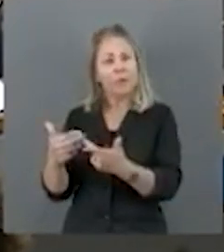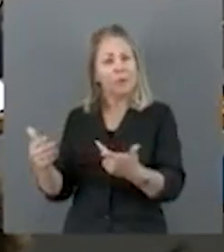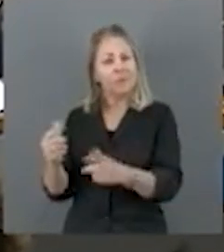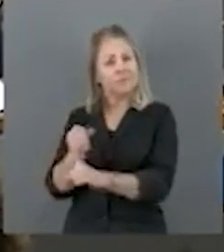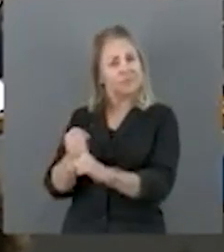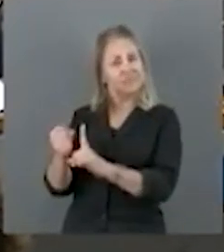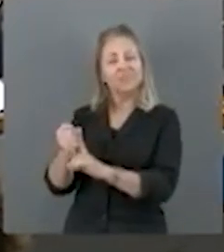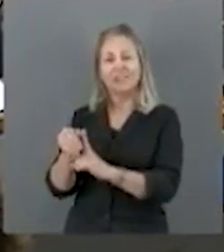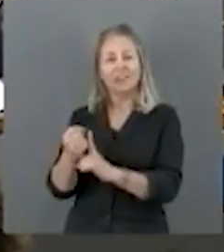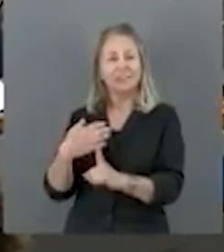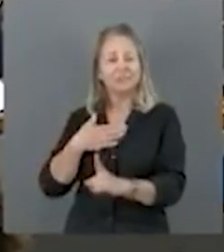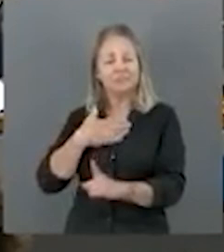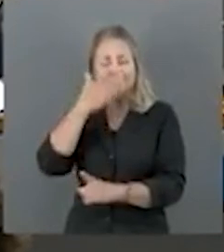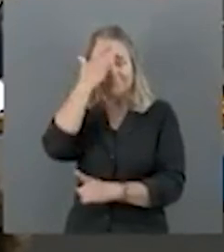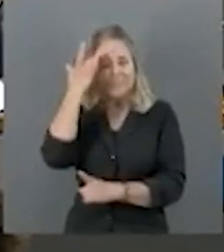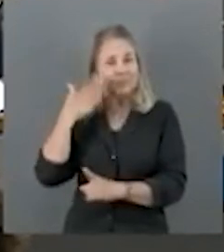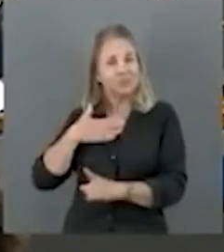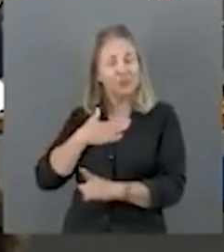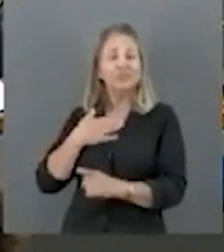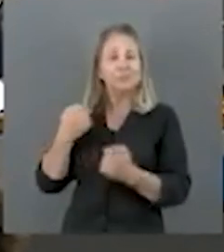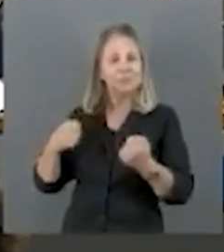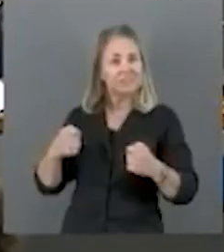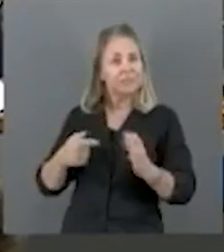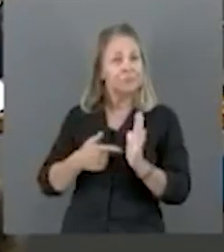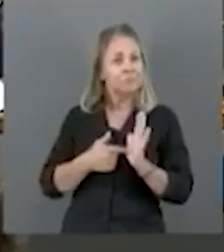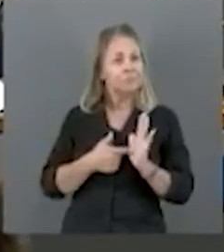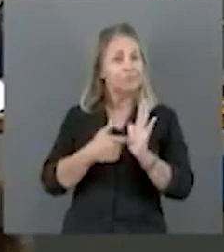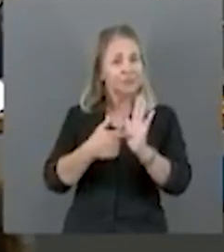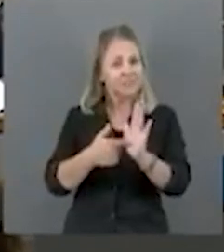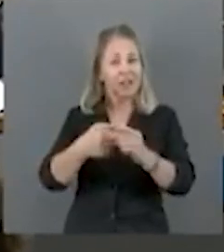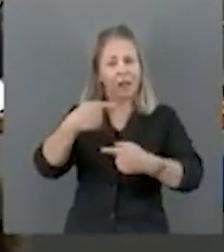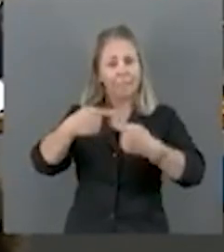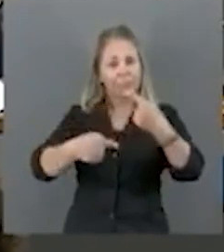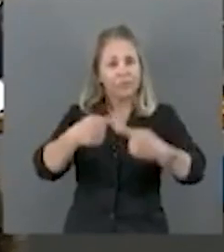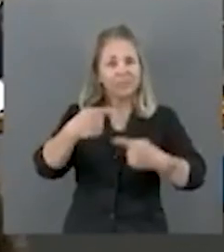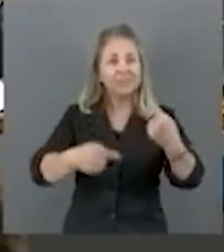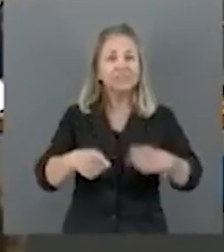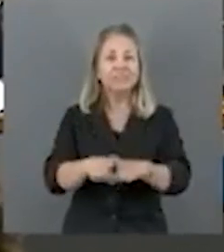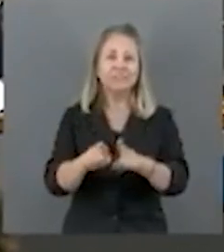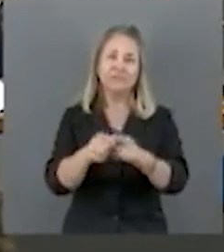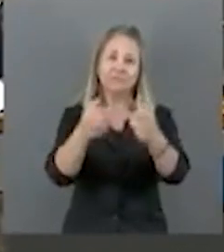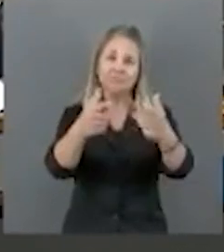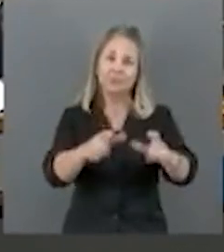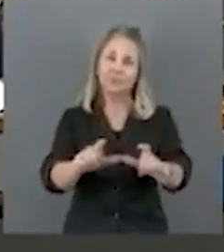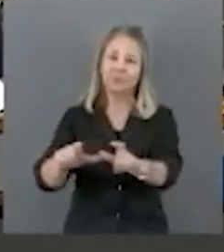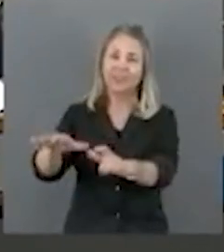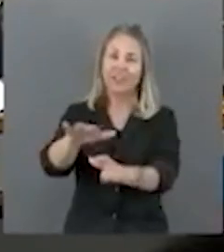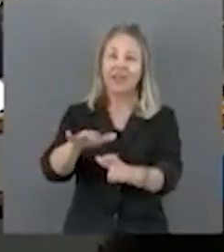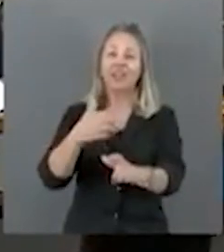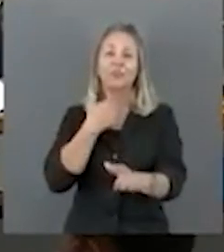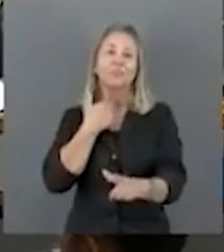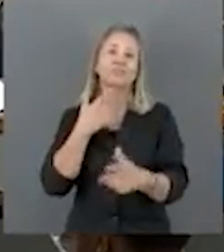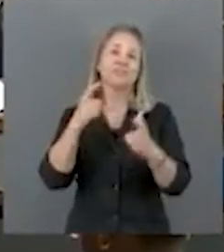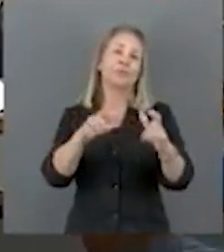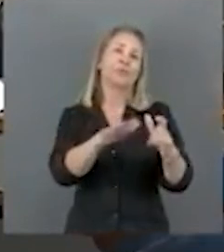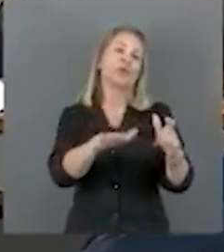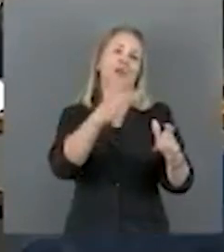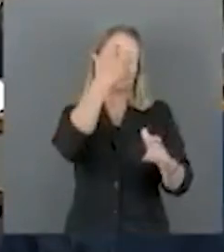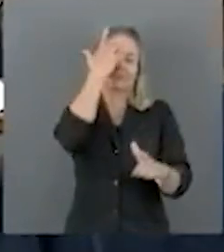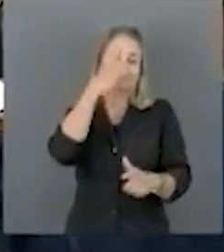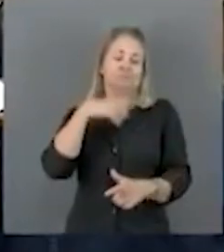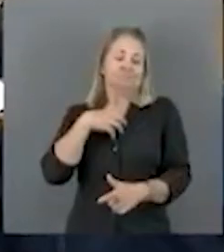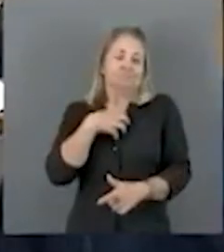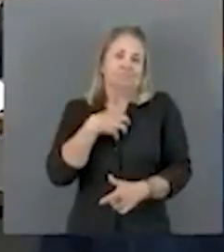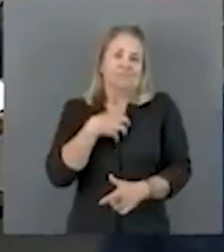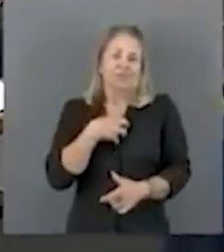E a gente precisa levar a política para esse lugar. Né? Não pode ser um território em que as pessoas se sintam no direito